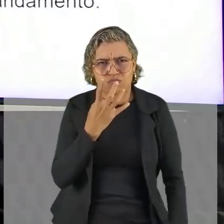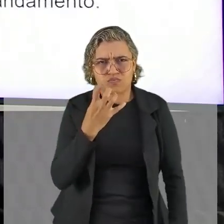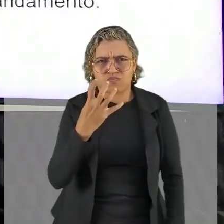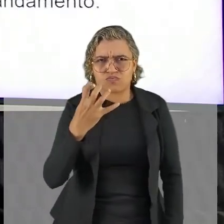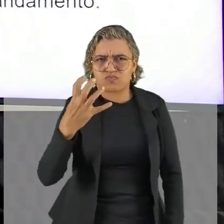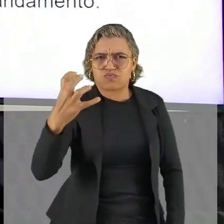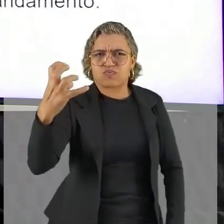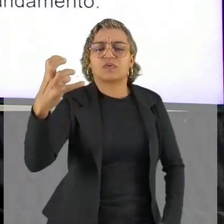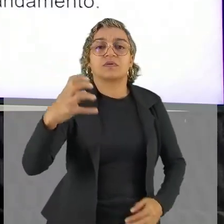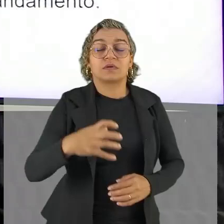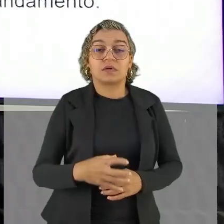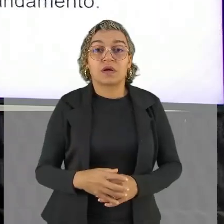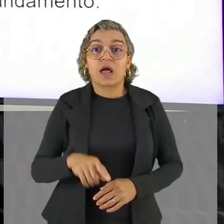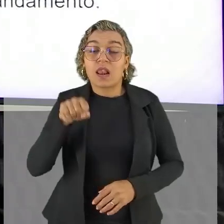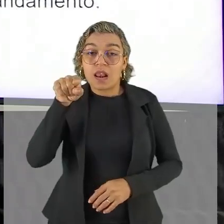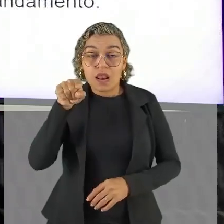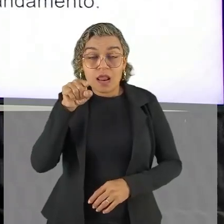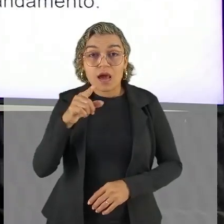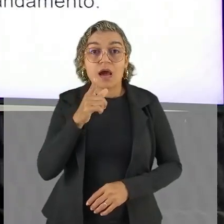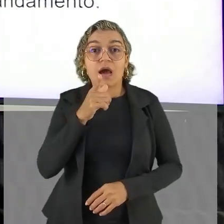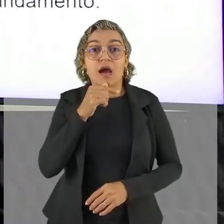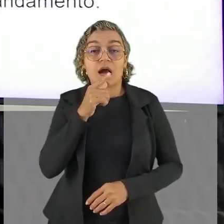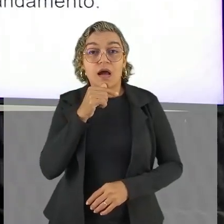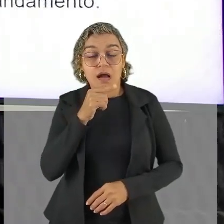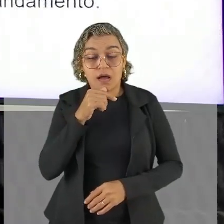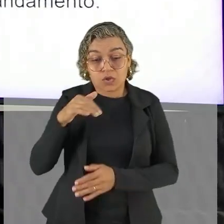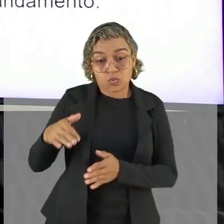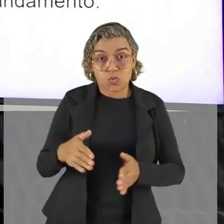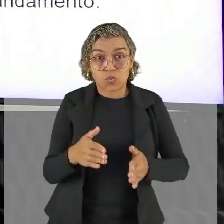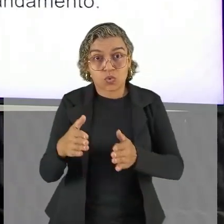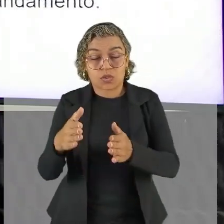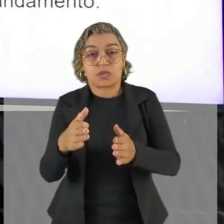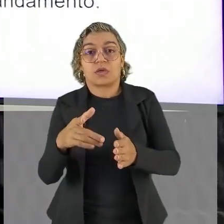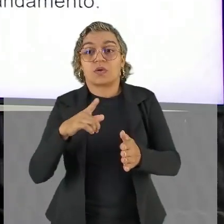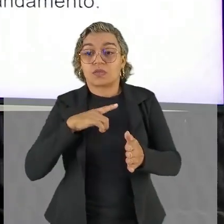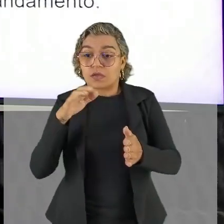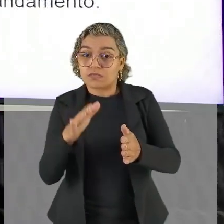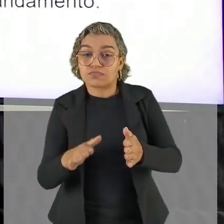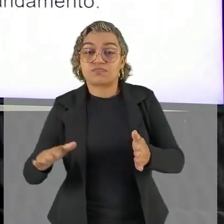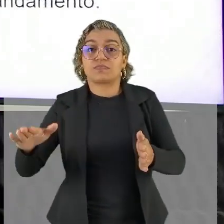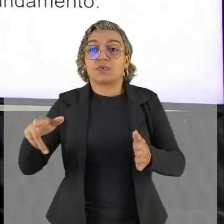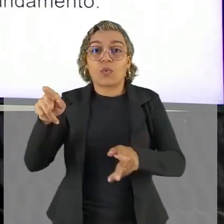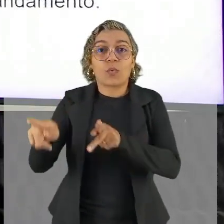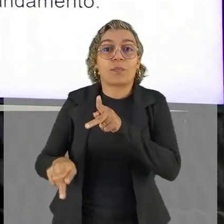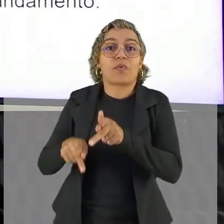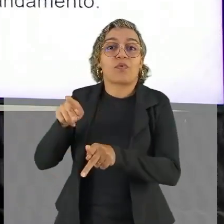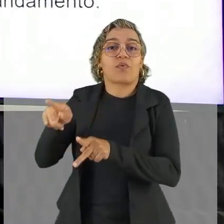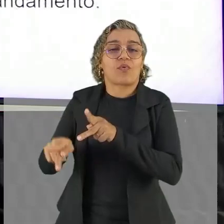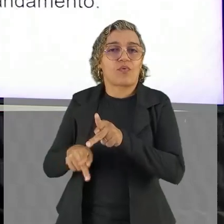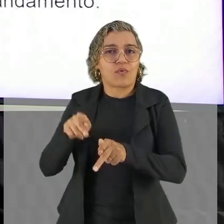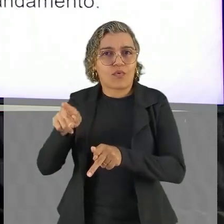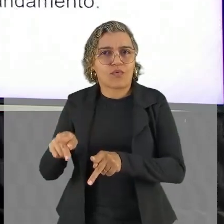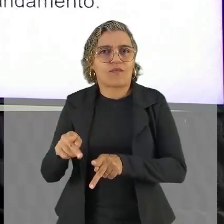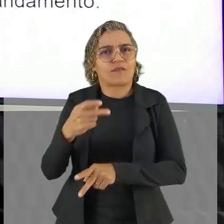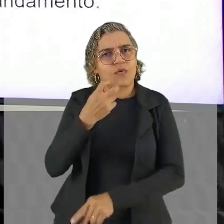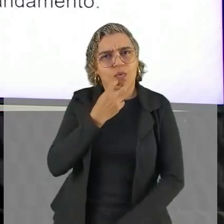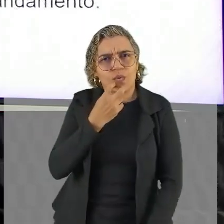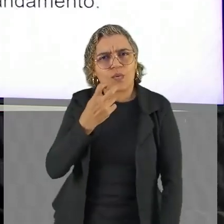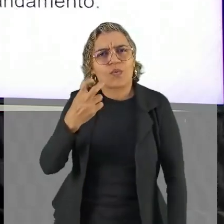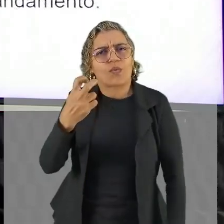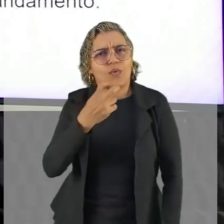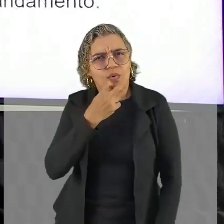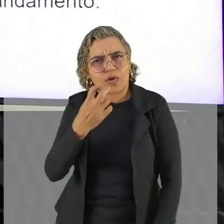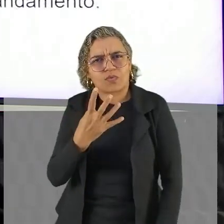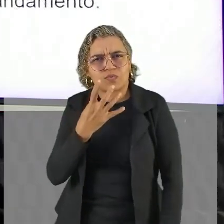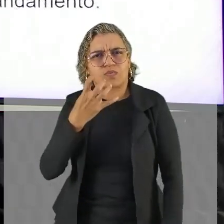lá, às margens do rio do Ipiranga, ouviram o grito heróico de um povo. Então, o grito heróico de um